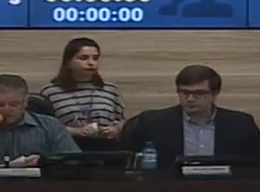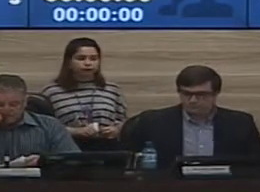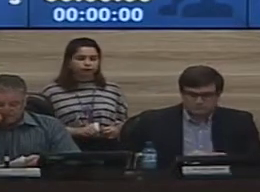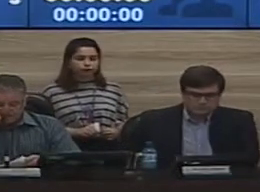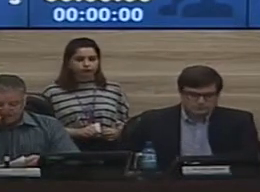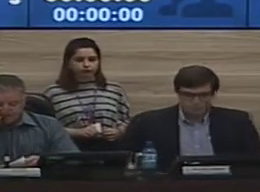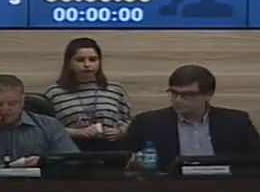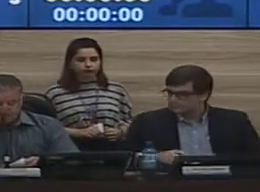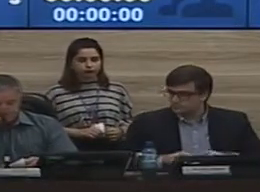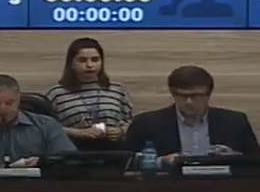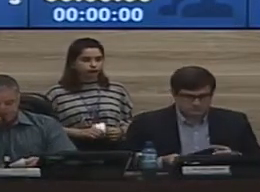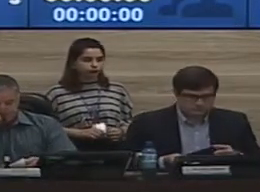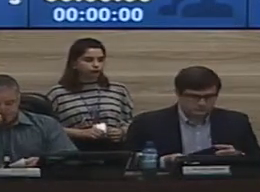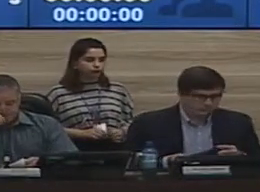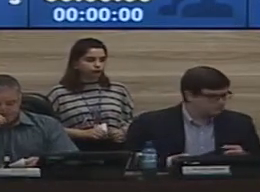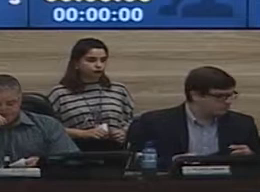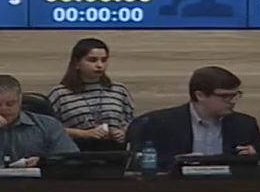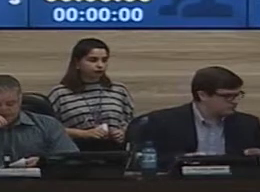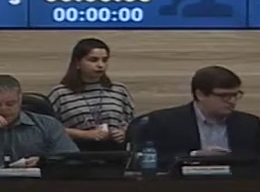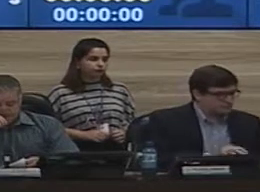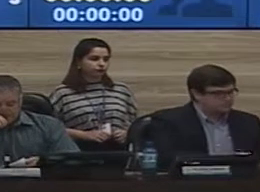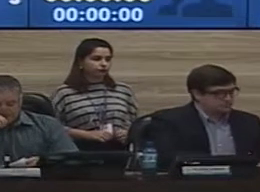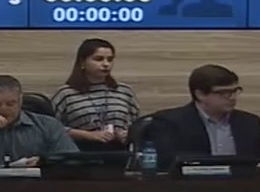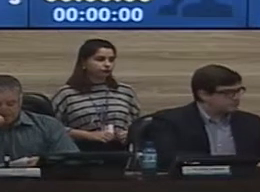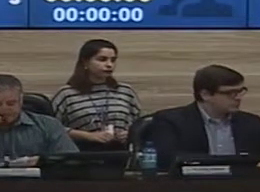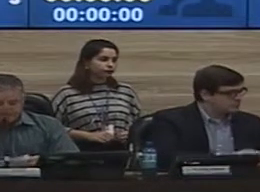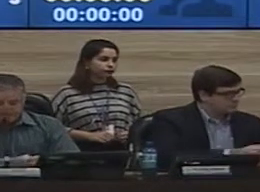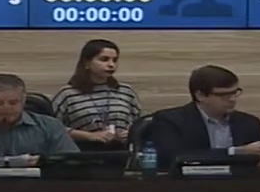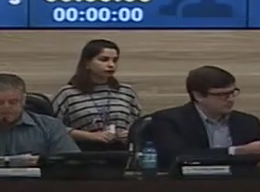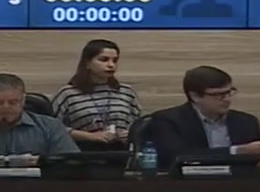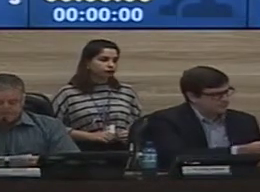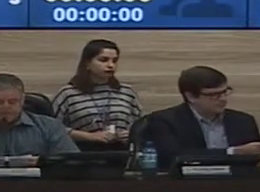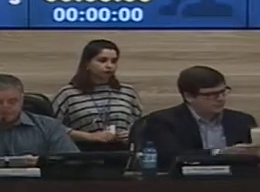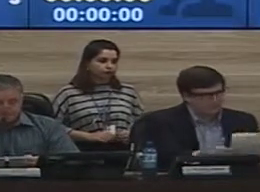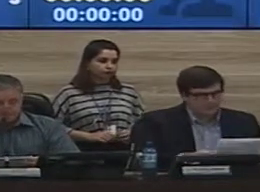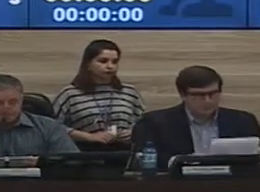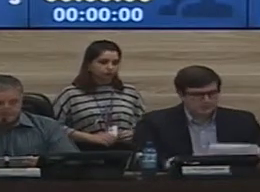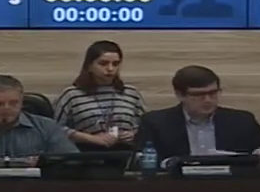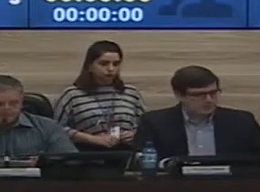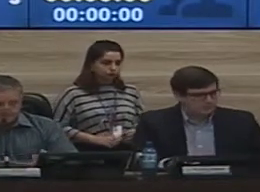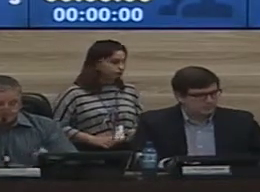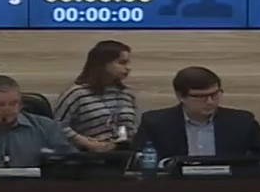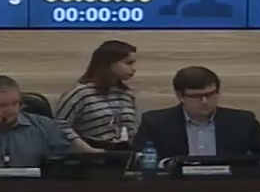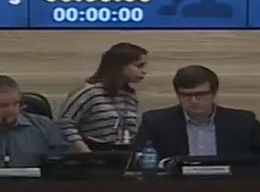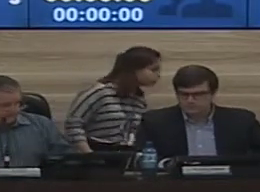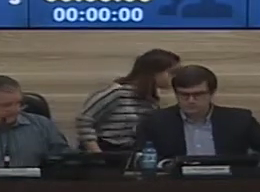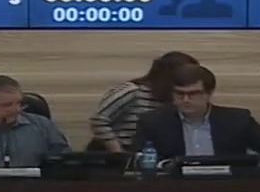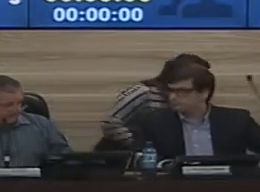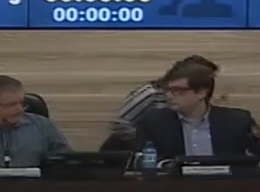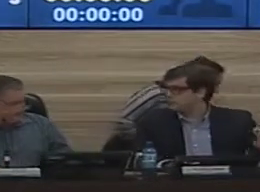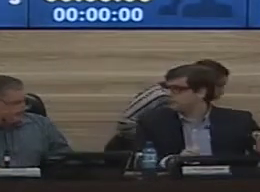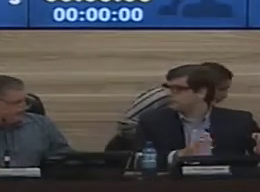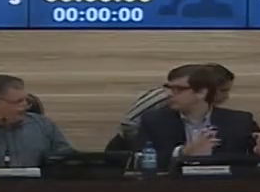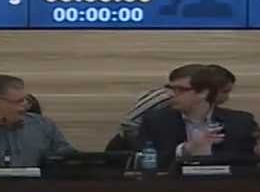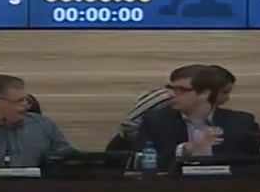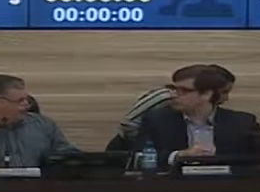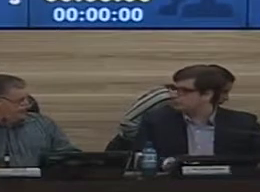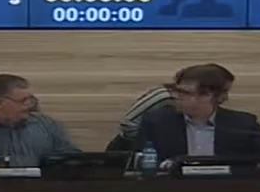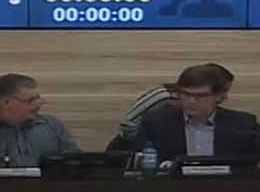leitura da matéria do expediente. Primeiramente, as matérias recebidas do senhor prefeito municipal.